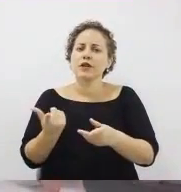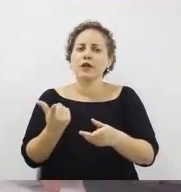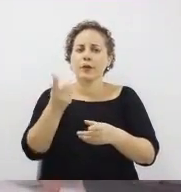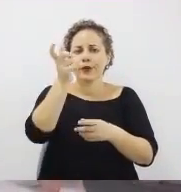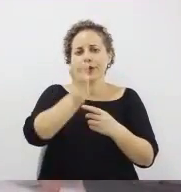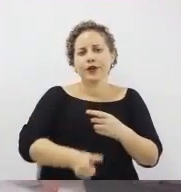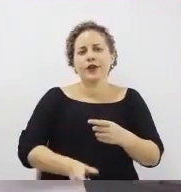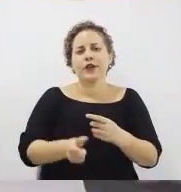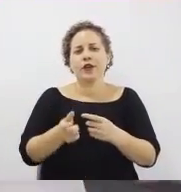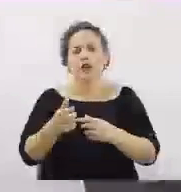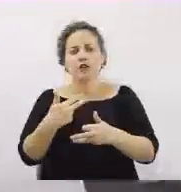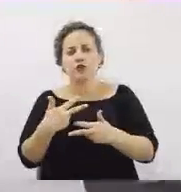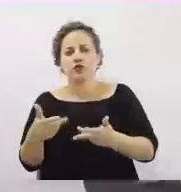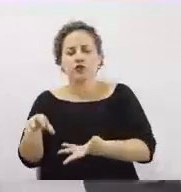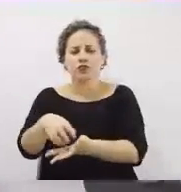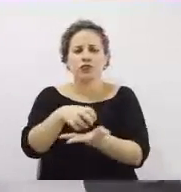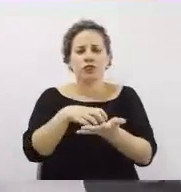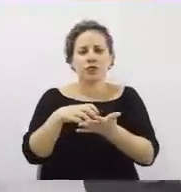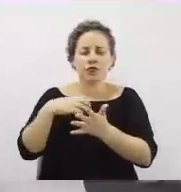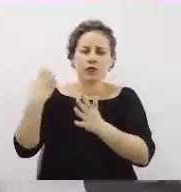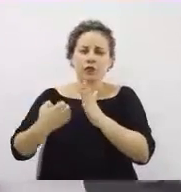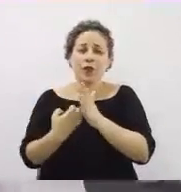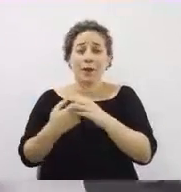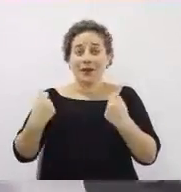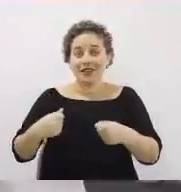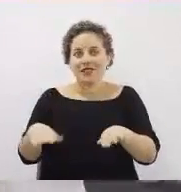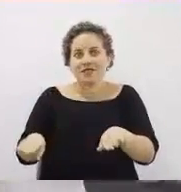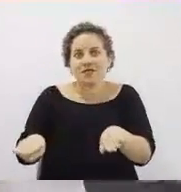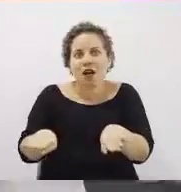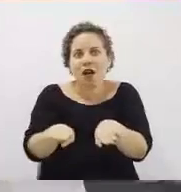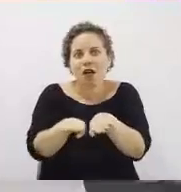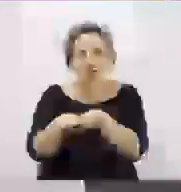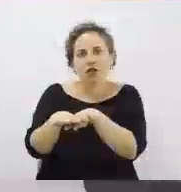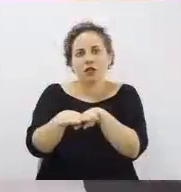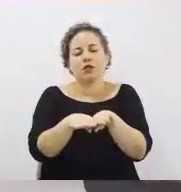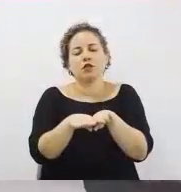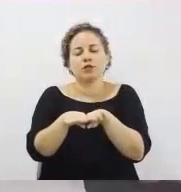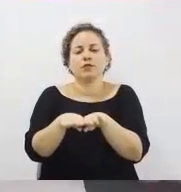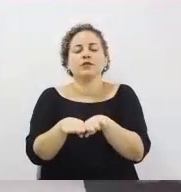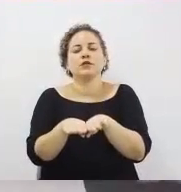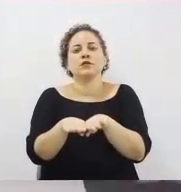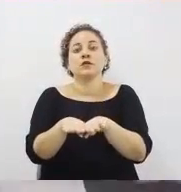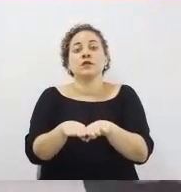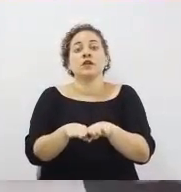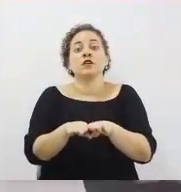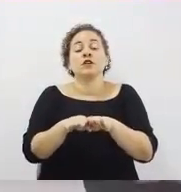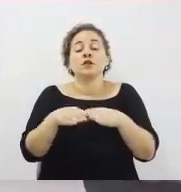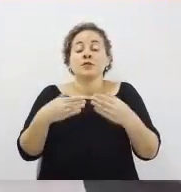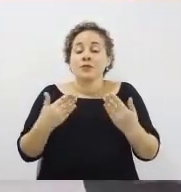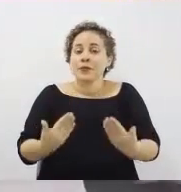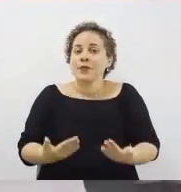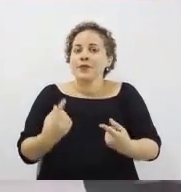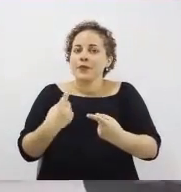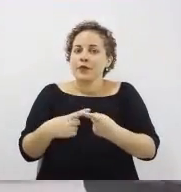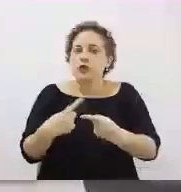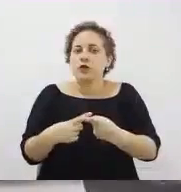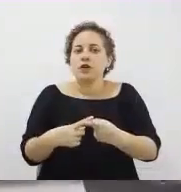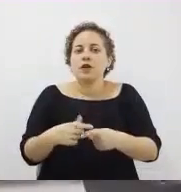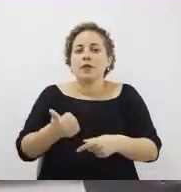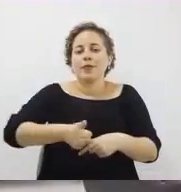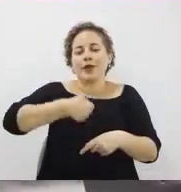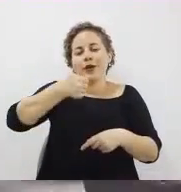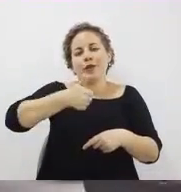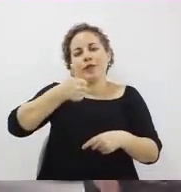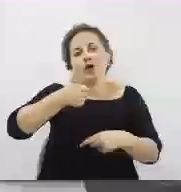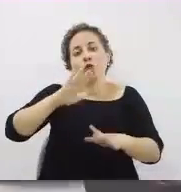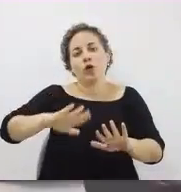clientes. Então é importante que isso seja equilibrado, seja compensado para que se priorize aquilo que traz o melhor